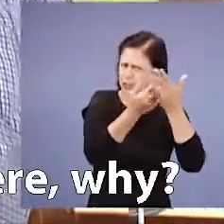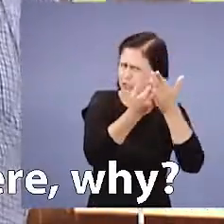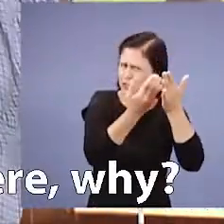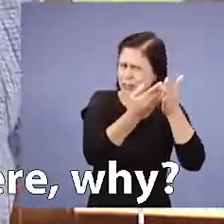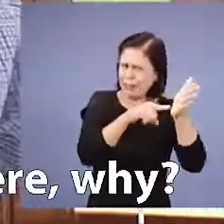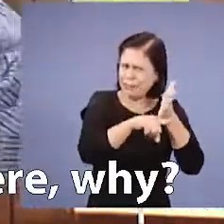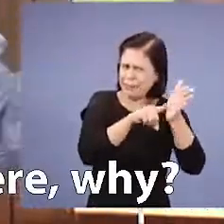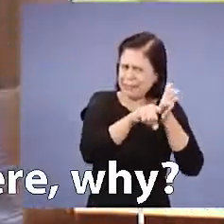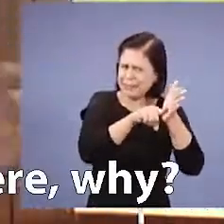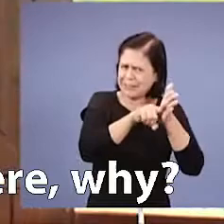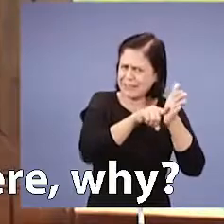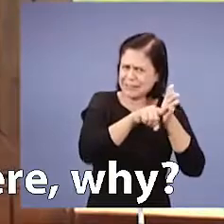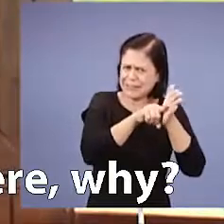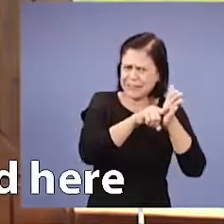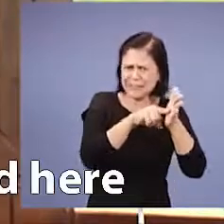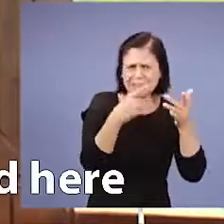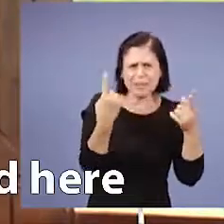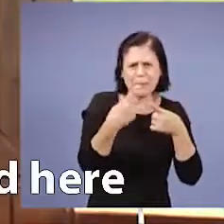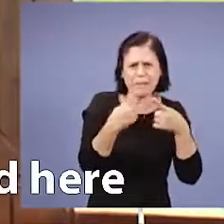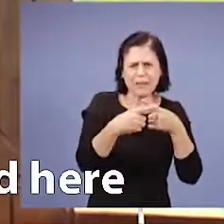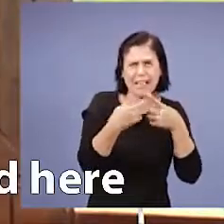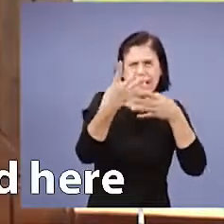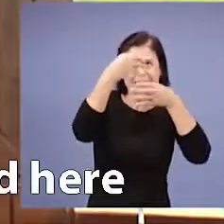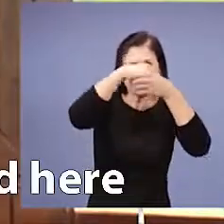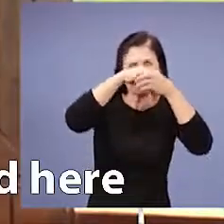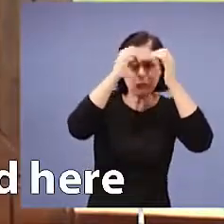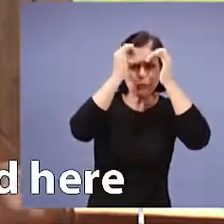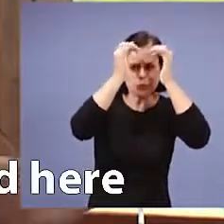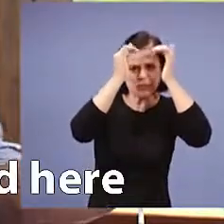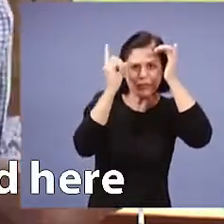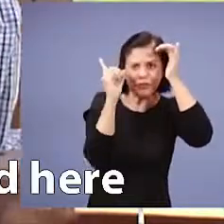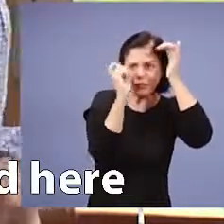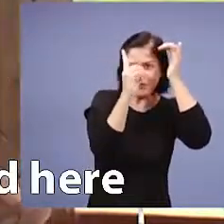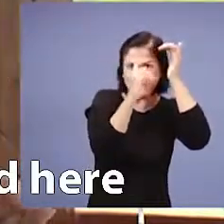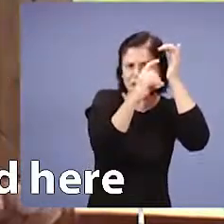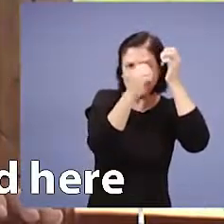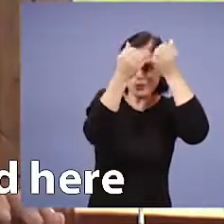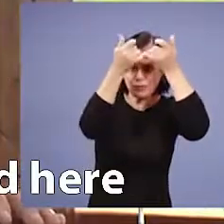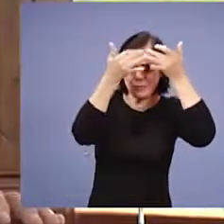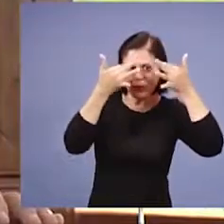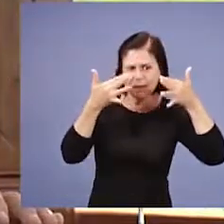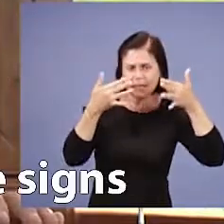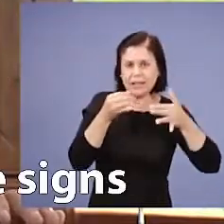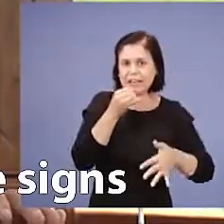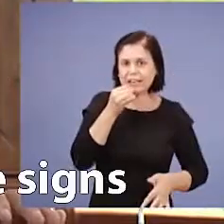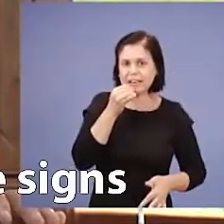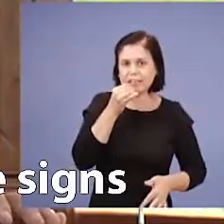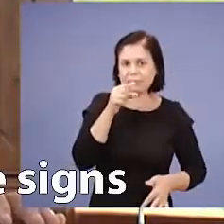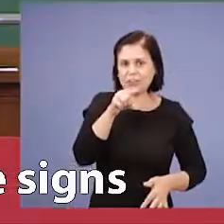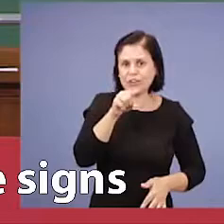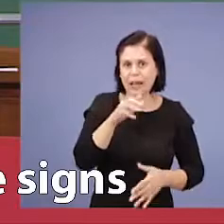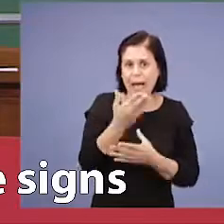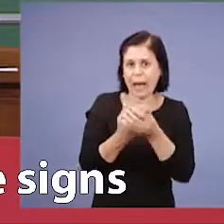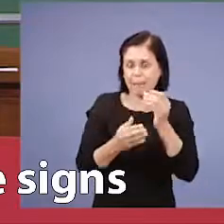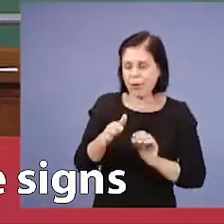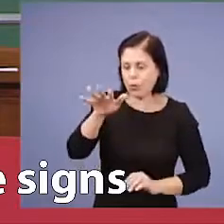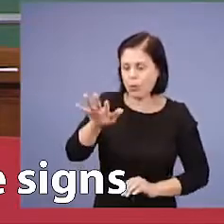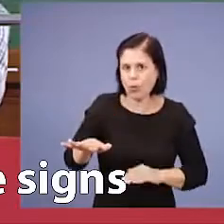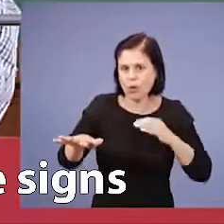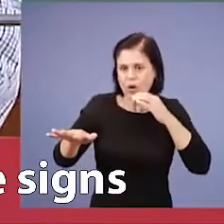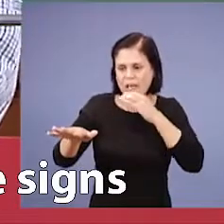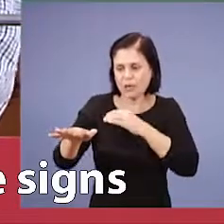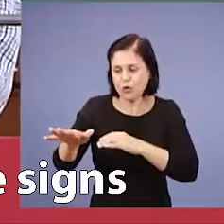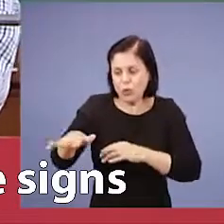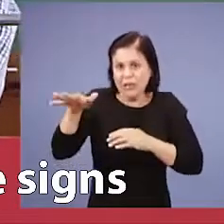o que se passa porque na verdade quando você botou a mão aqui e sentiu que isso aqui tá quente